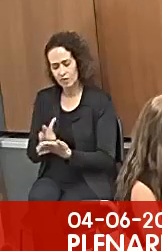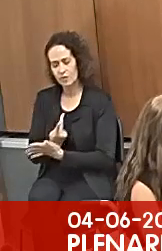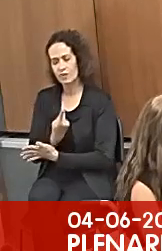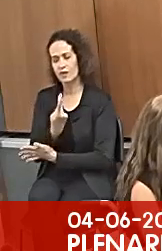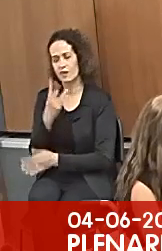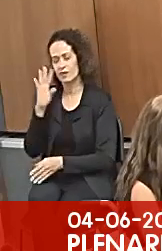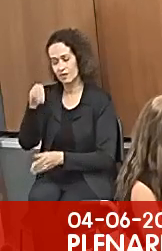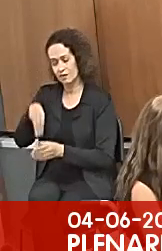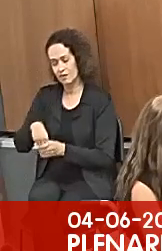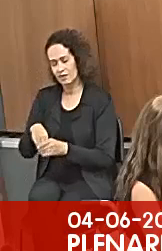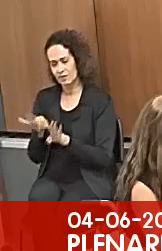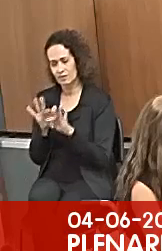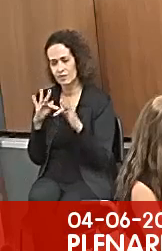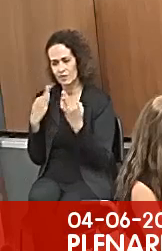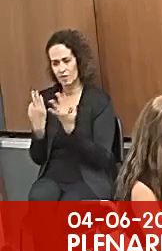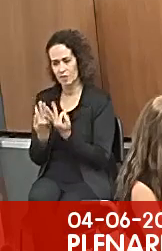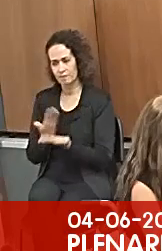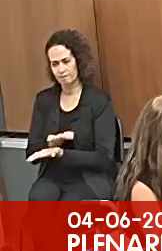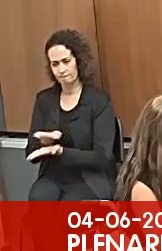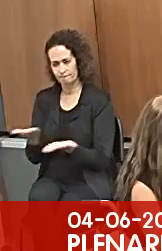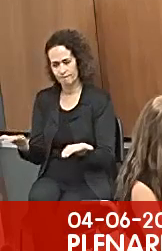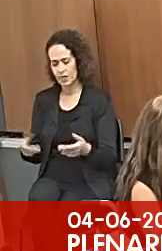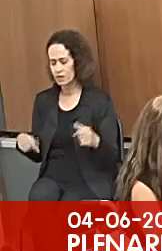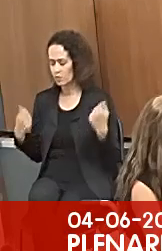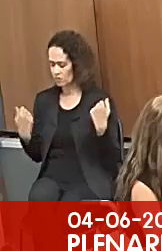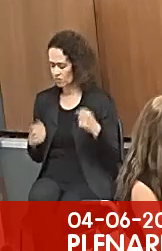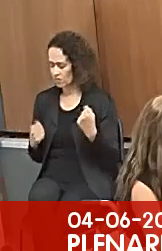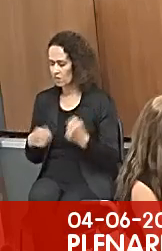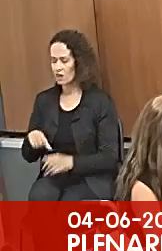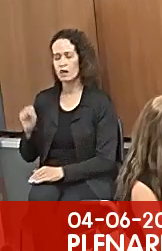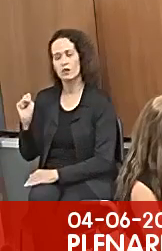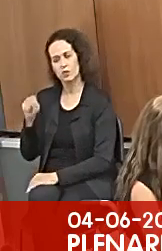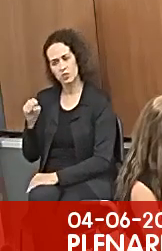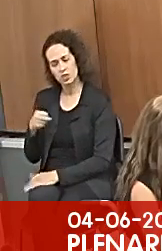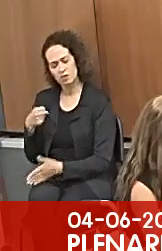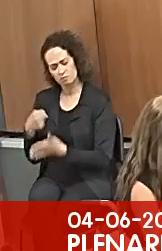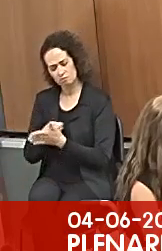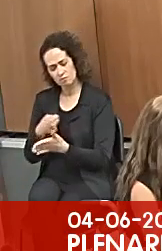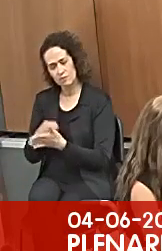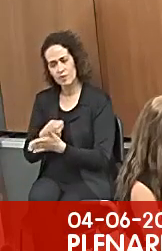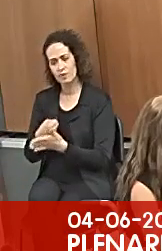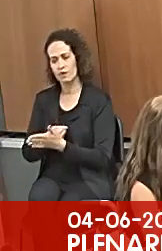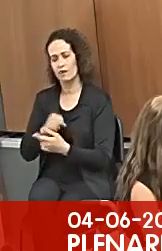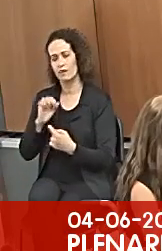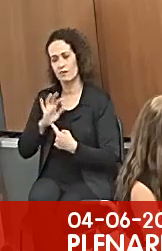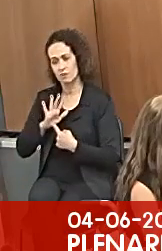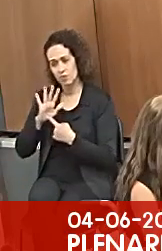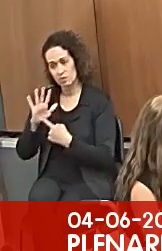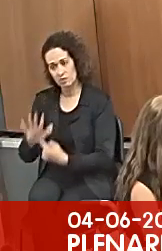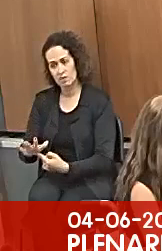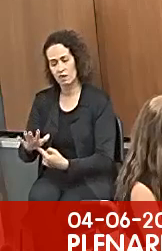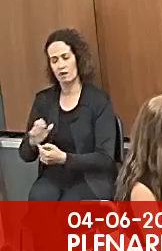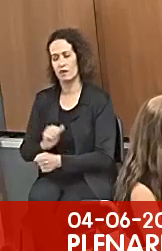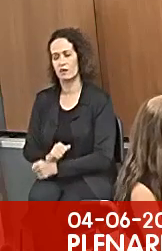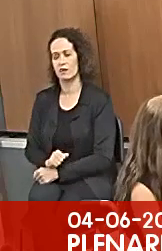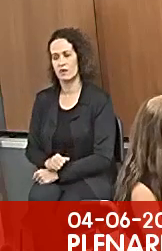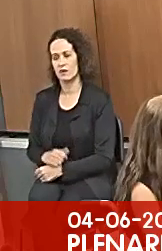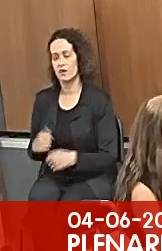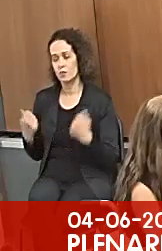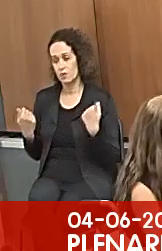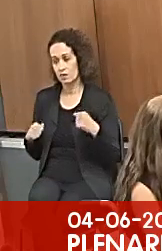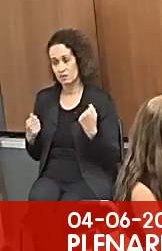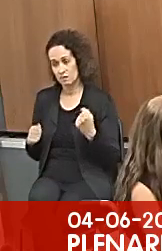universo da família de vocês. E temos que fazer isso mesmo. Temos que mostrar, temos que falar e temos